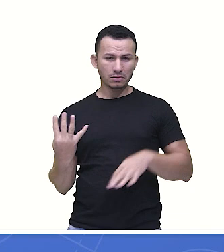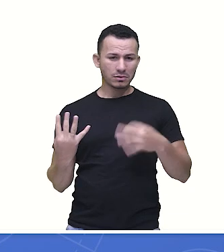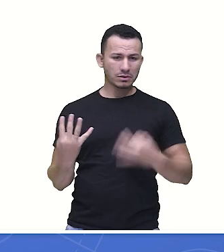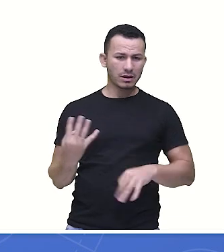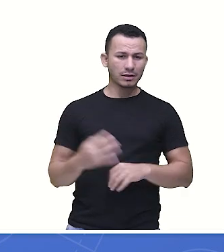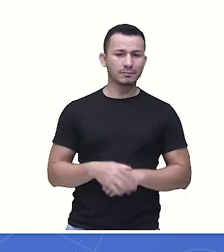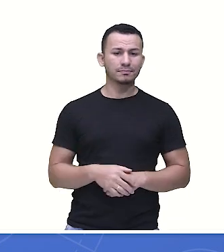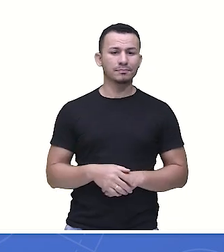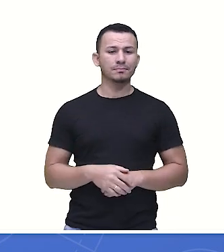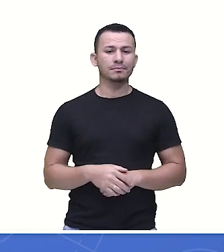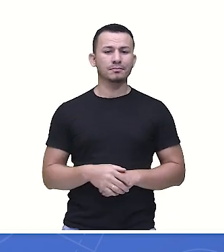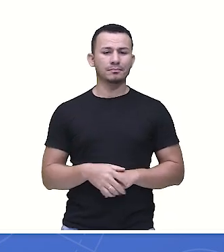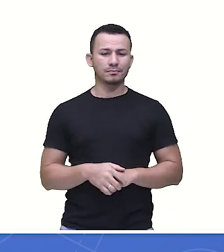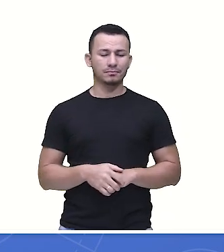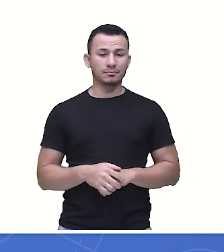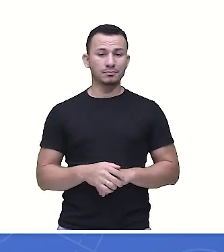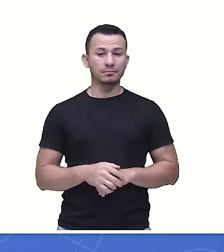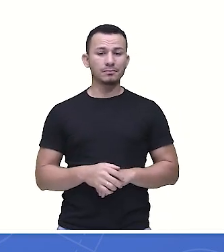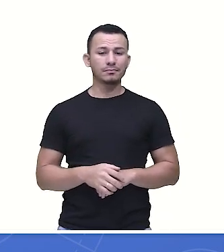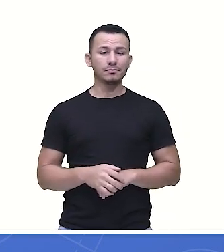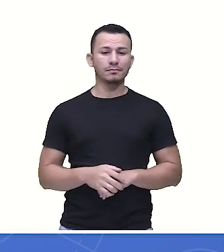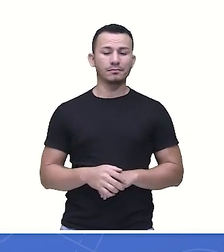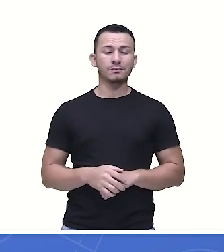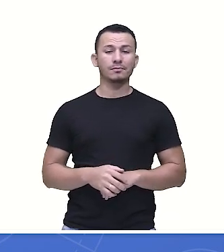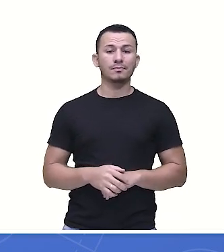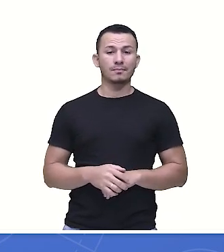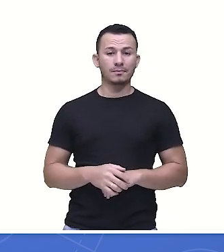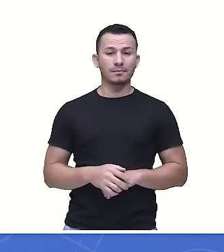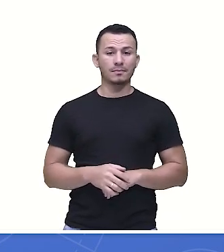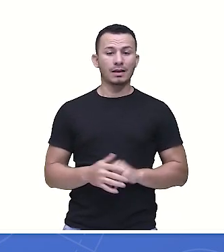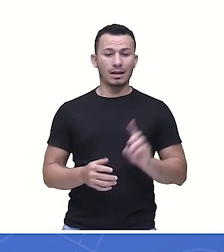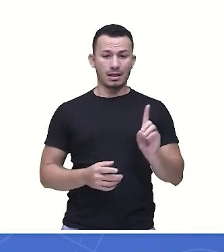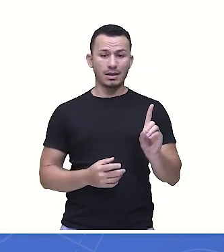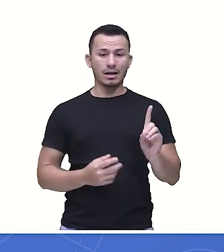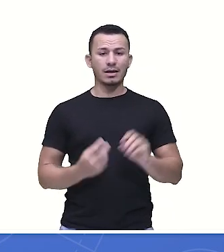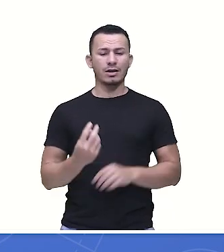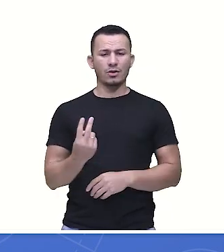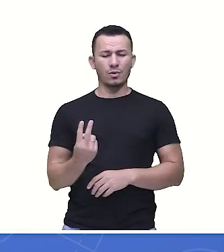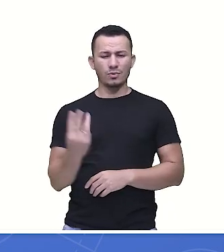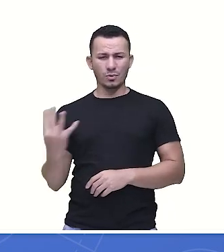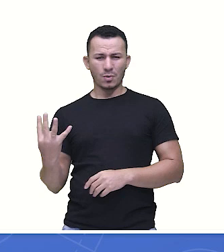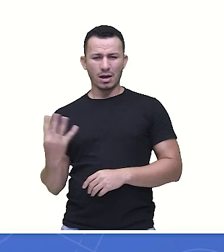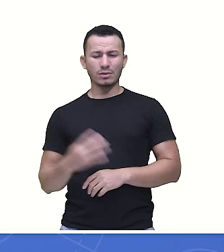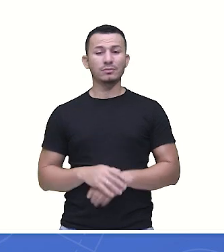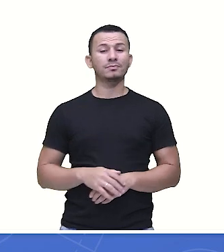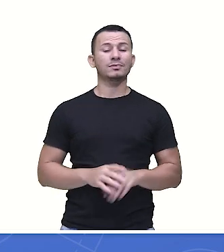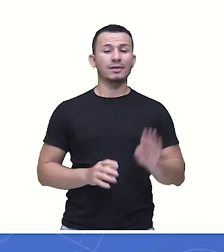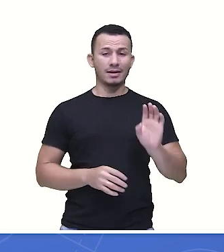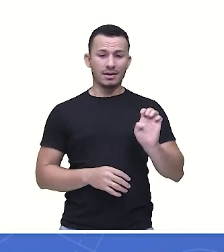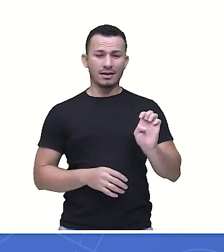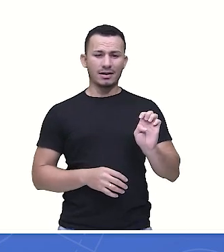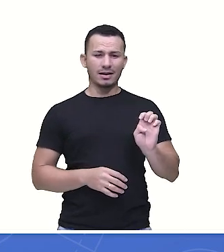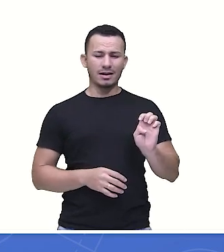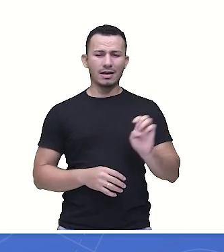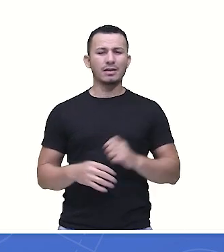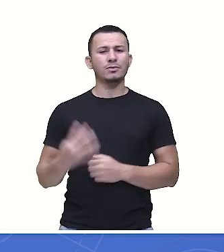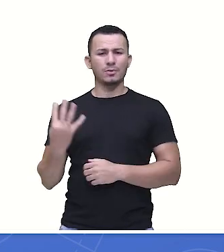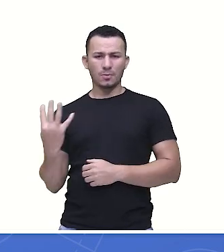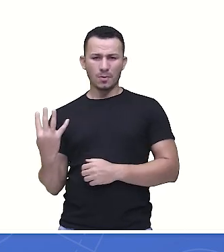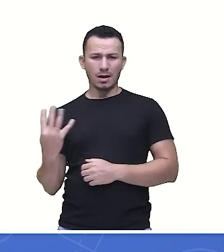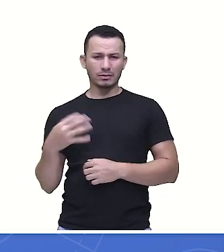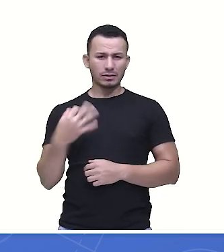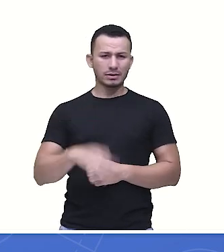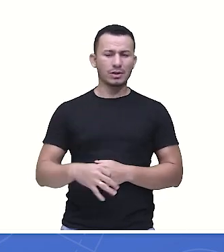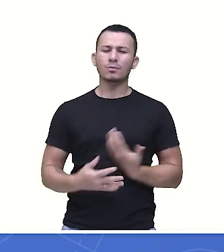estão corretos, e apenas o item 2 e 4 estão corretos, e somente o item 4 está